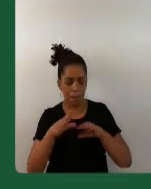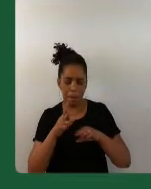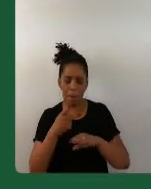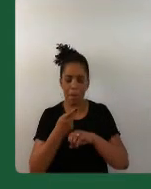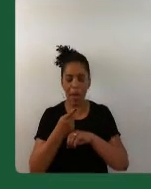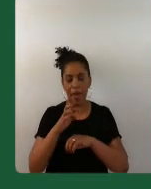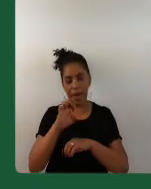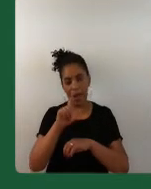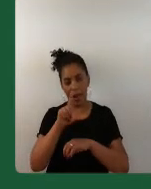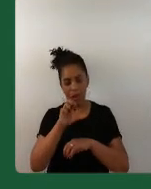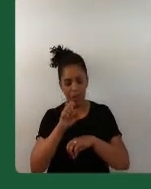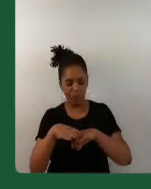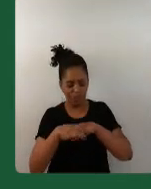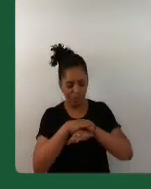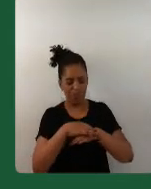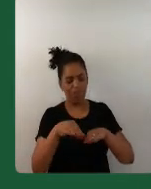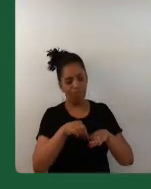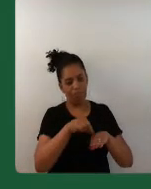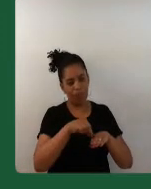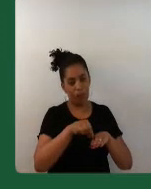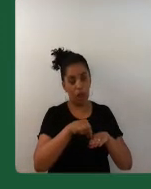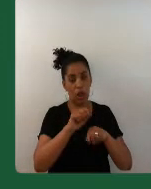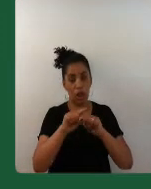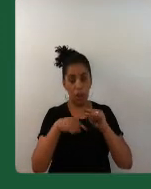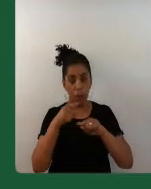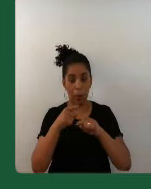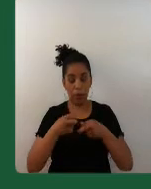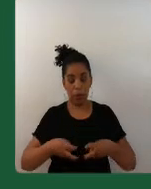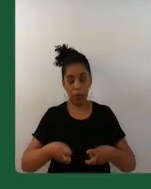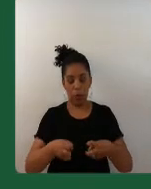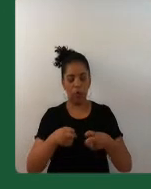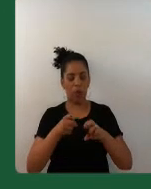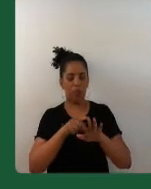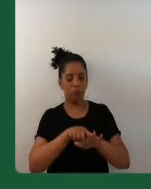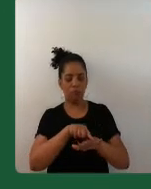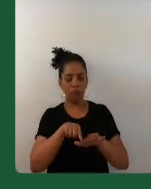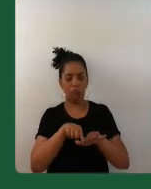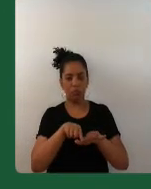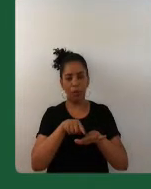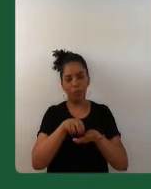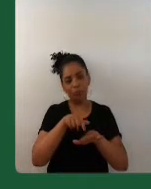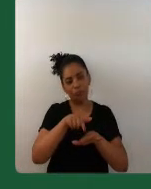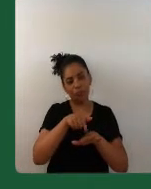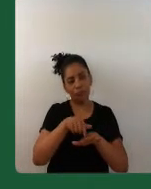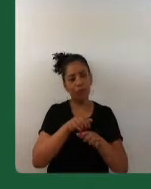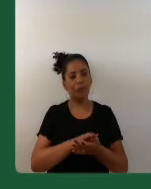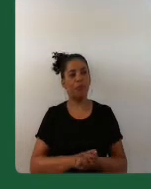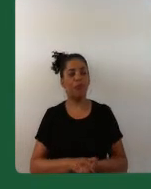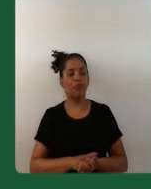dos dedos dos pés, e após a liberação dos dedos do pé, né? Outra